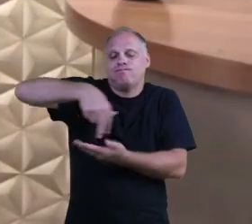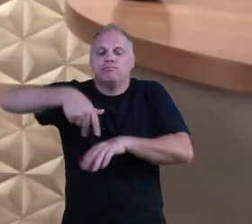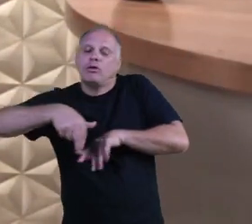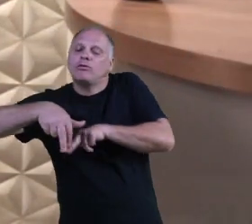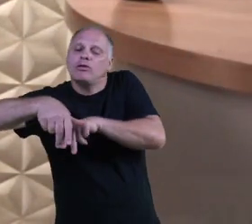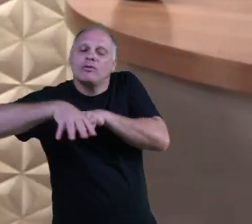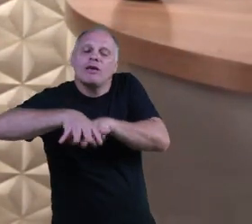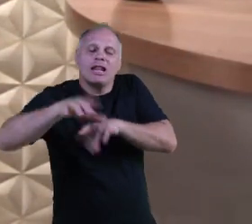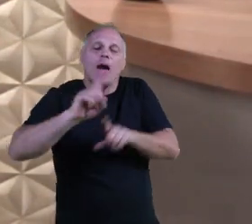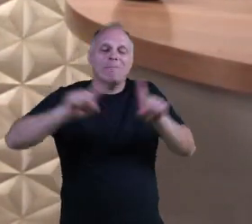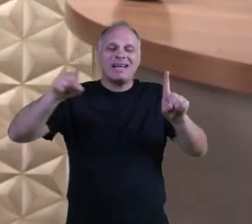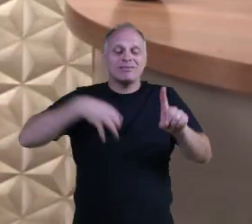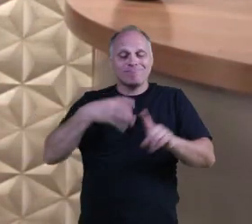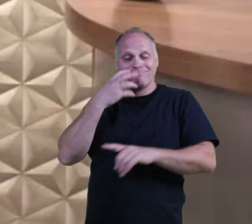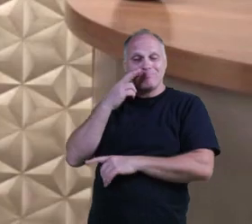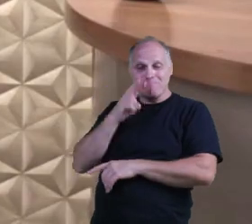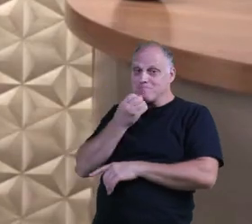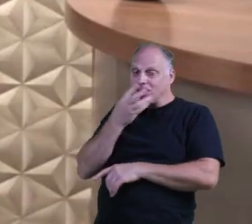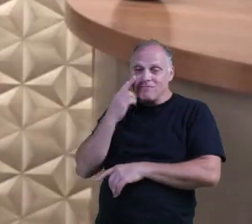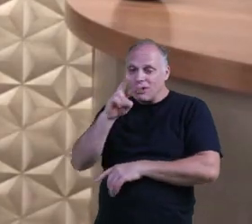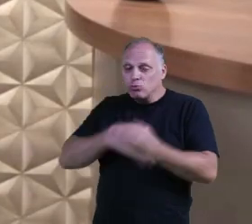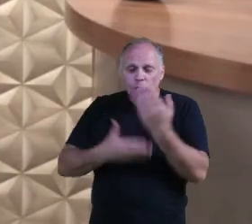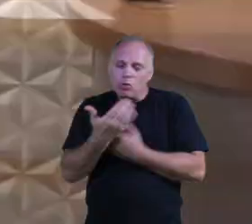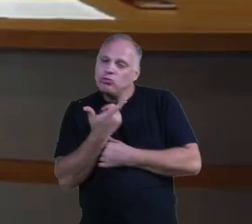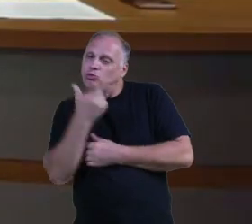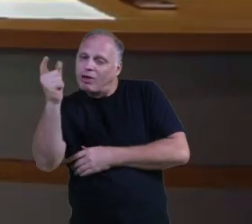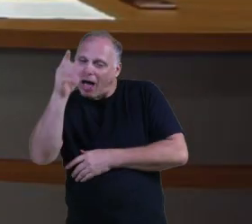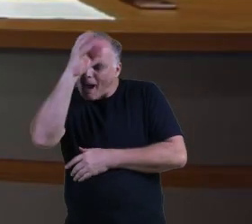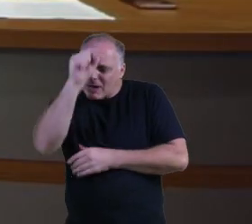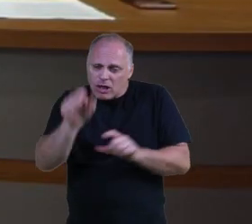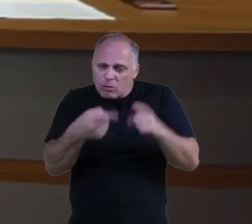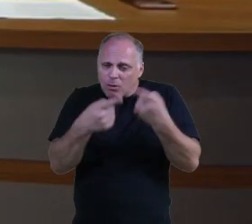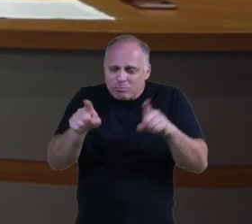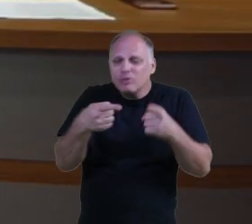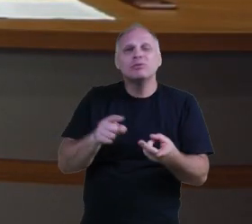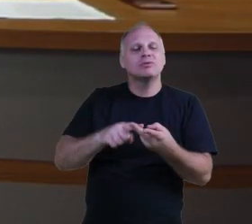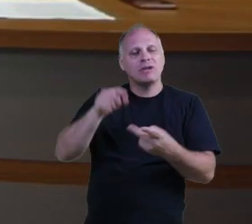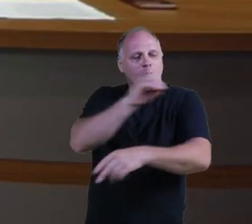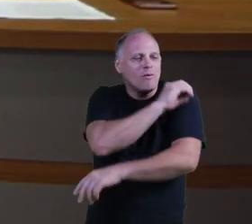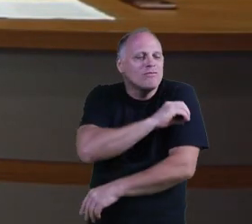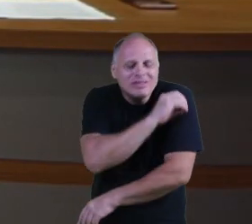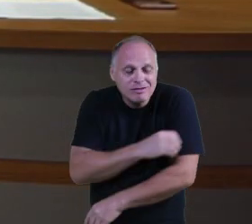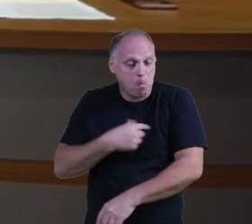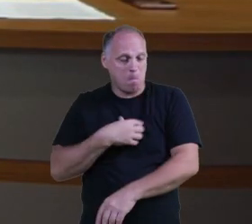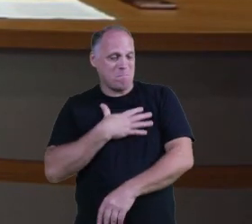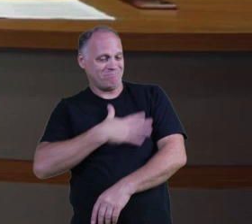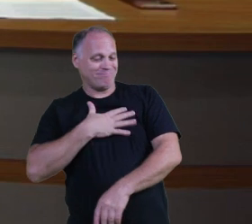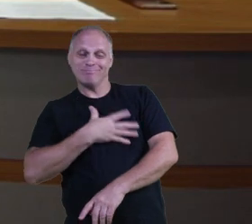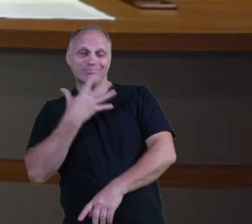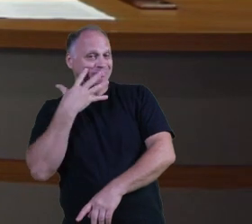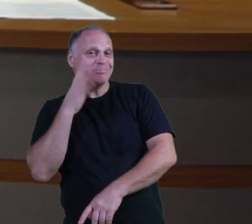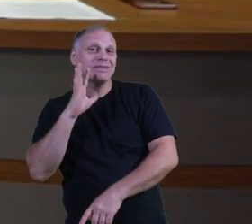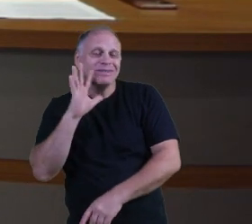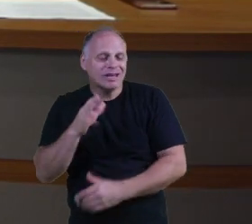sim que tenha a união do grupo. Essa união, né? Uhum. Giovanni, o que mais te realiza dentro da música?